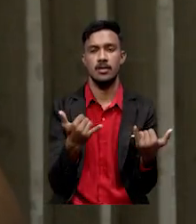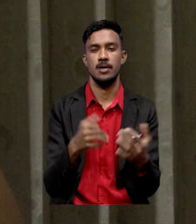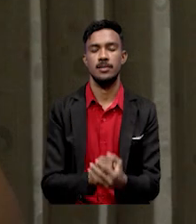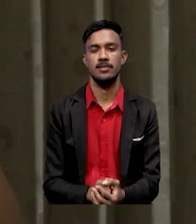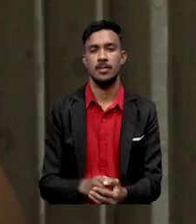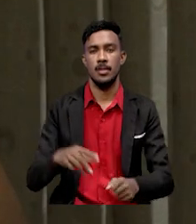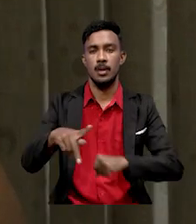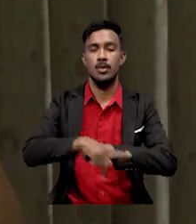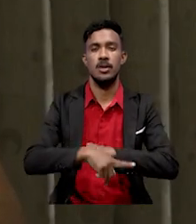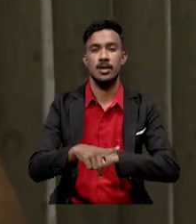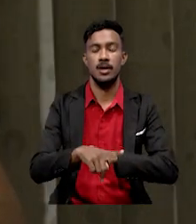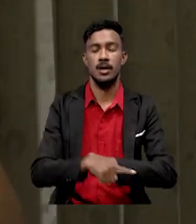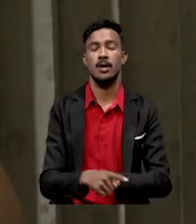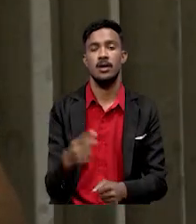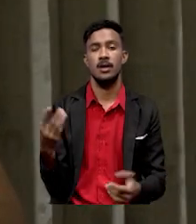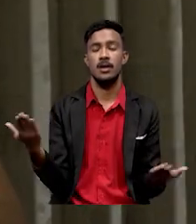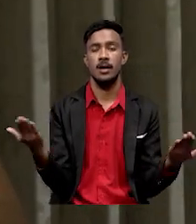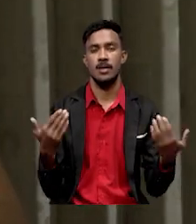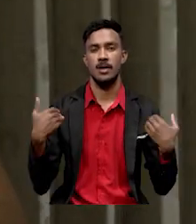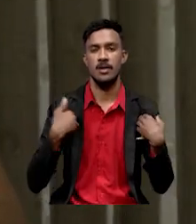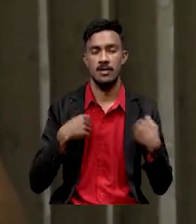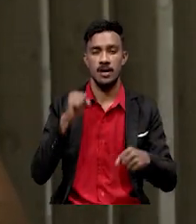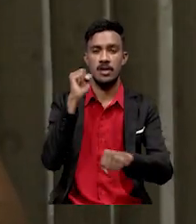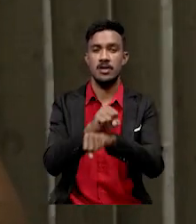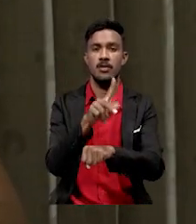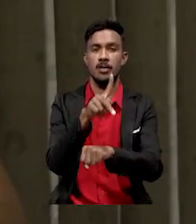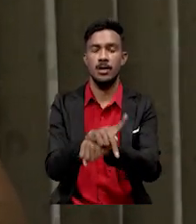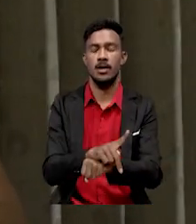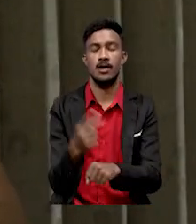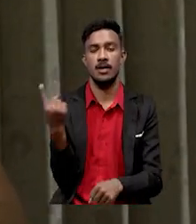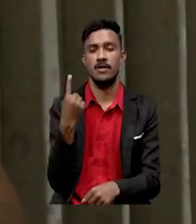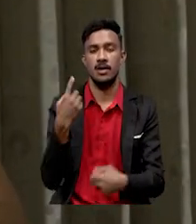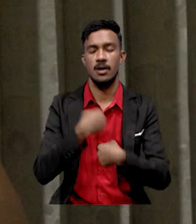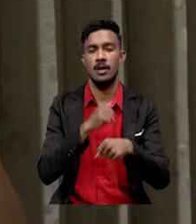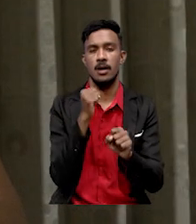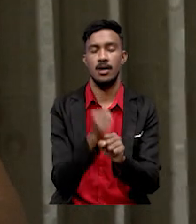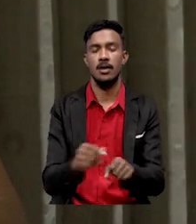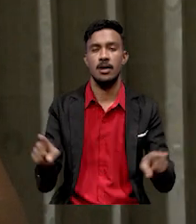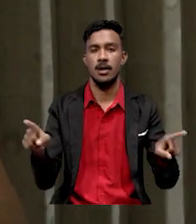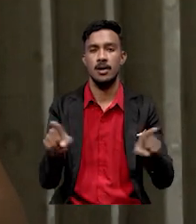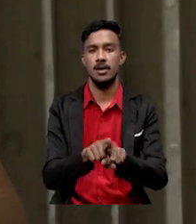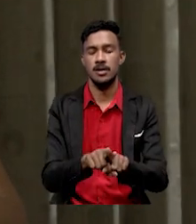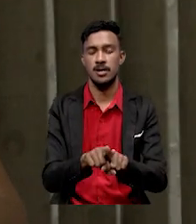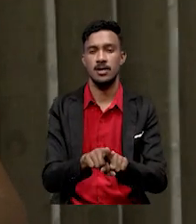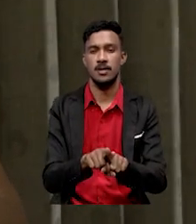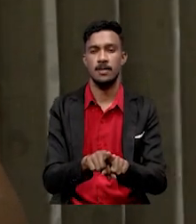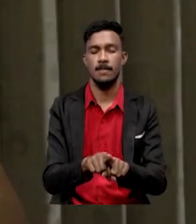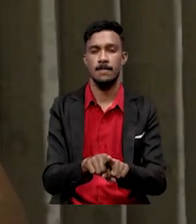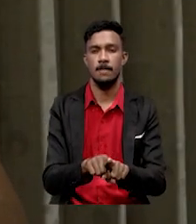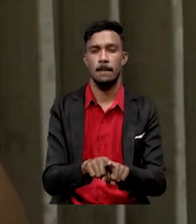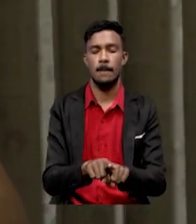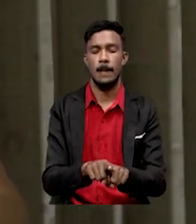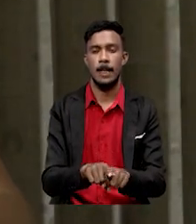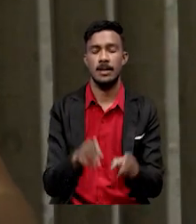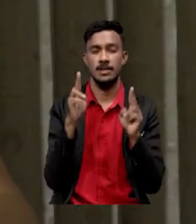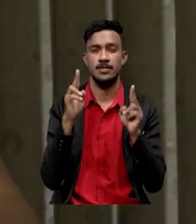politik alternatif as nebe maka agora dah sefope yang propri halo maka hanesan ne politik alternatif as ni.